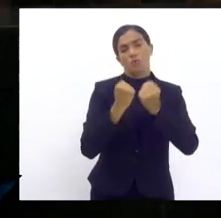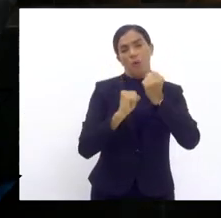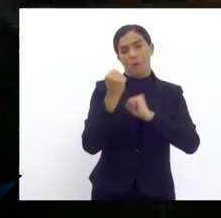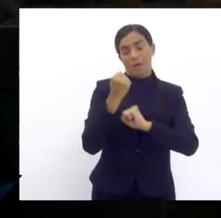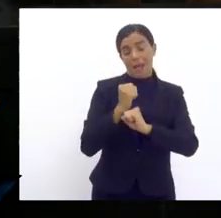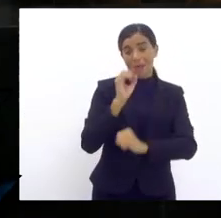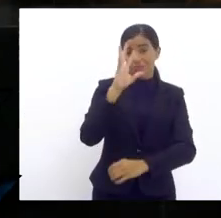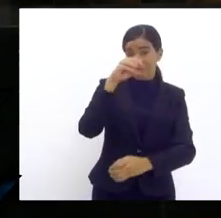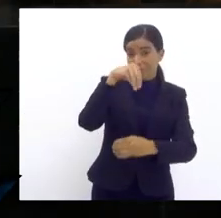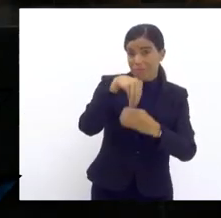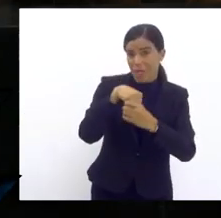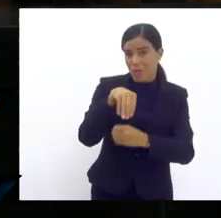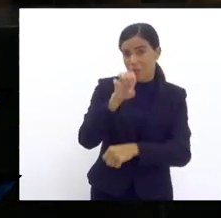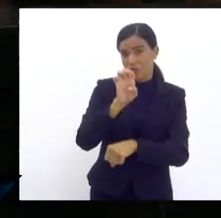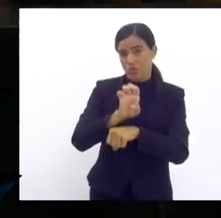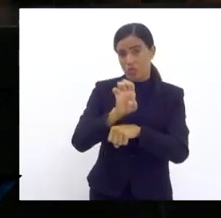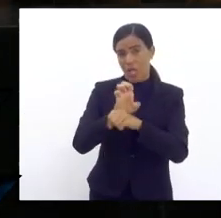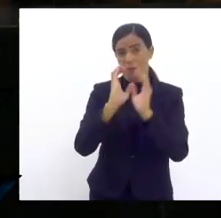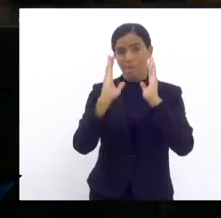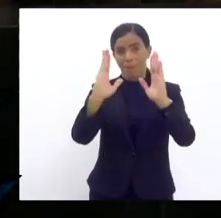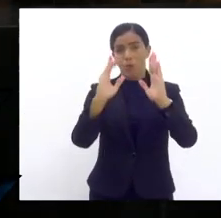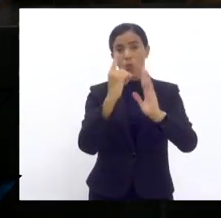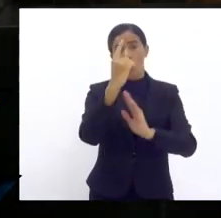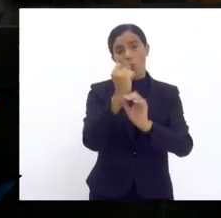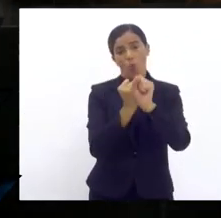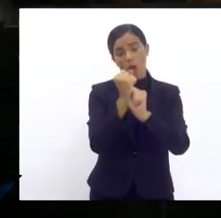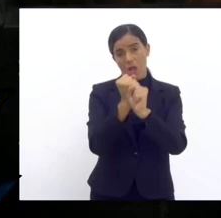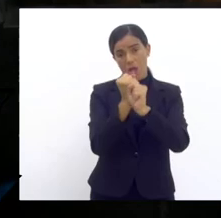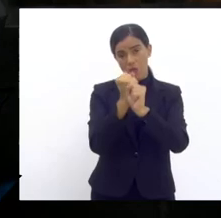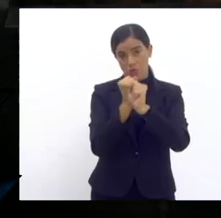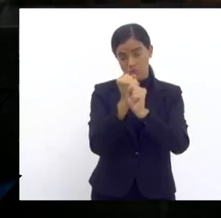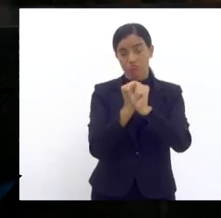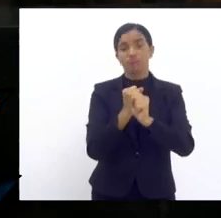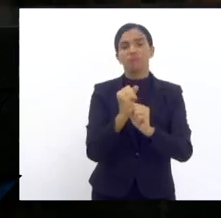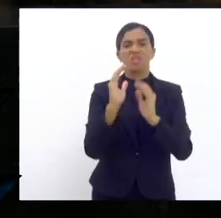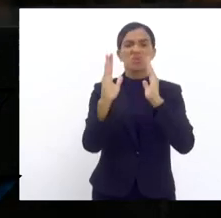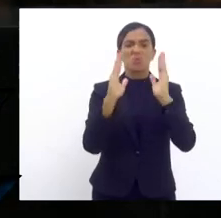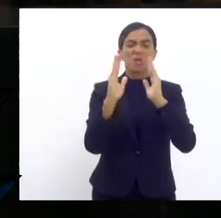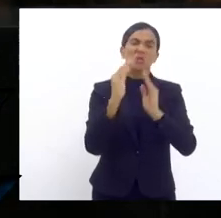em um ano ele na média de 2008